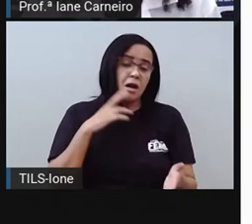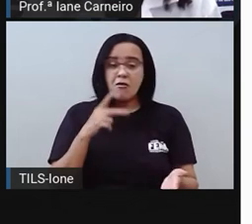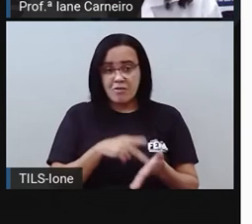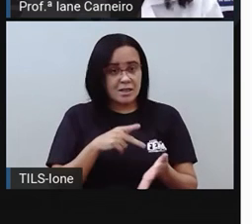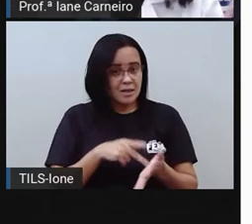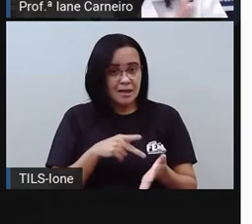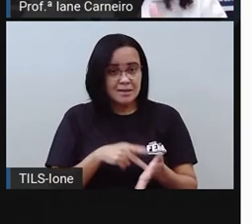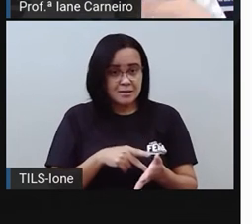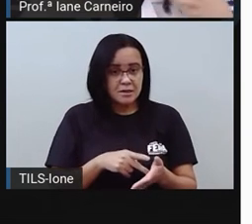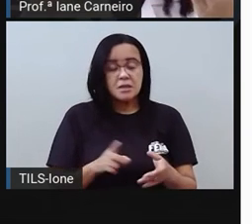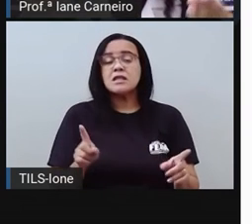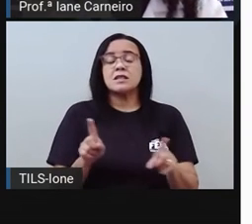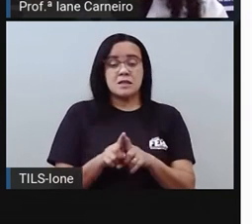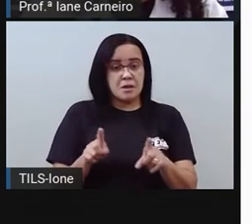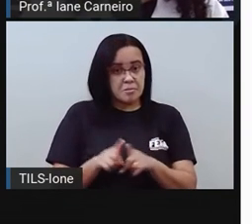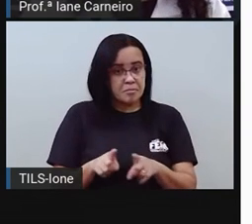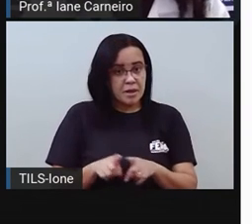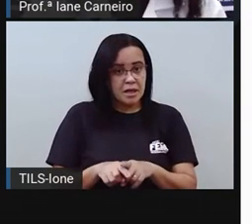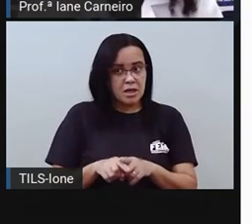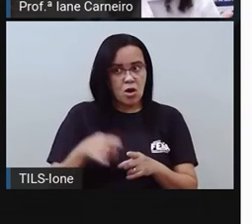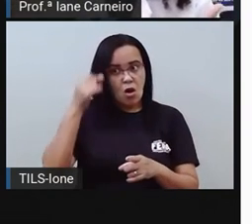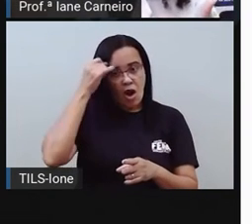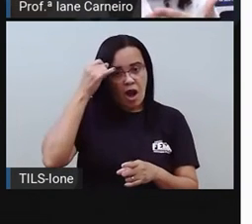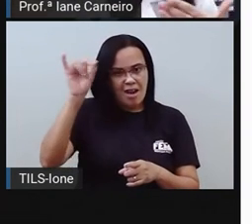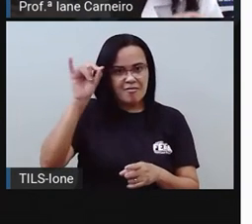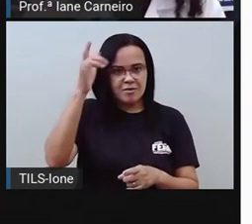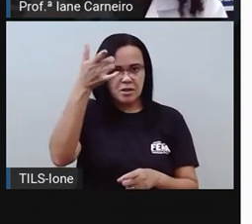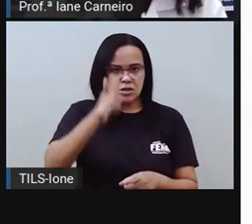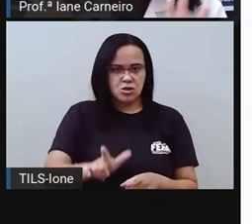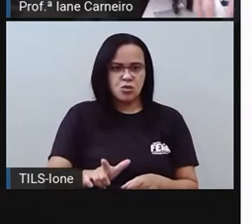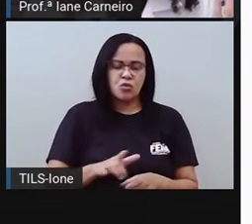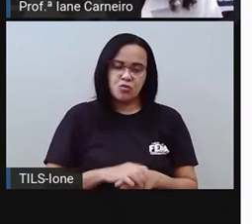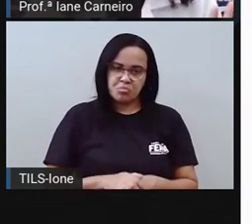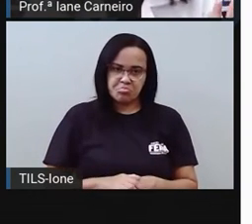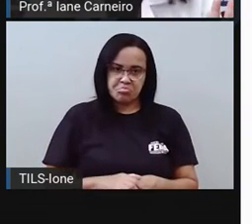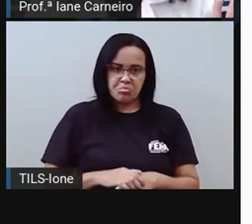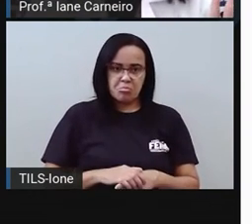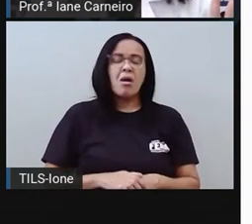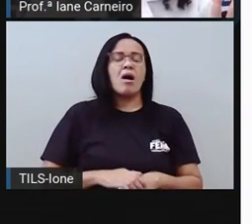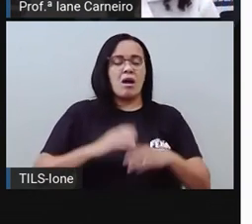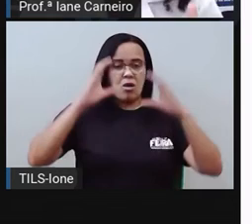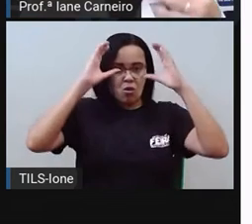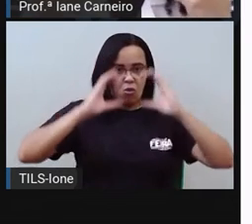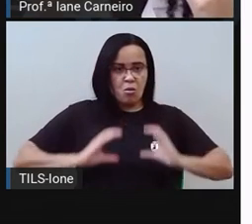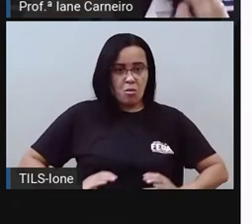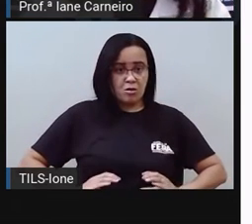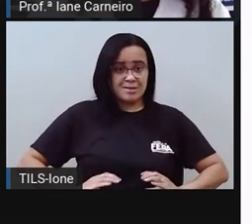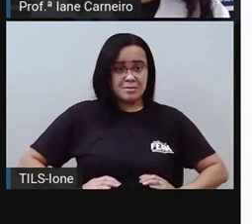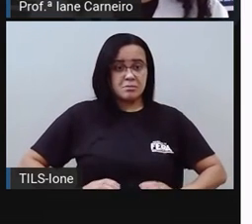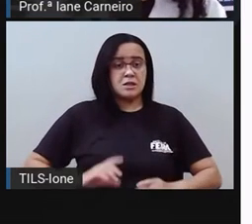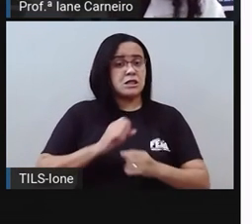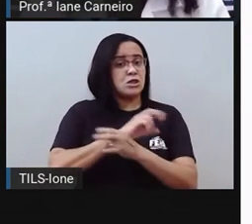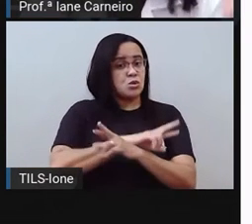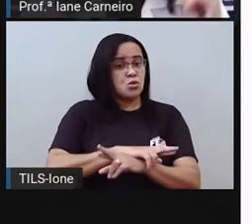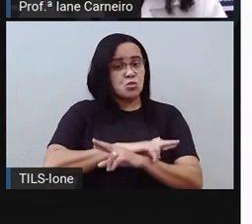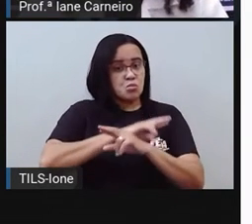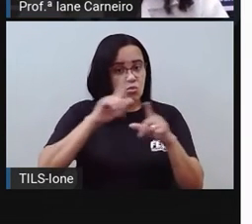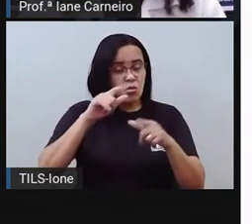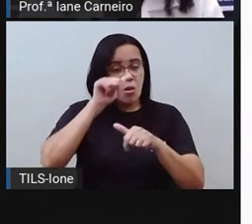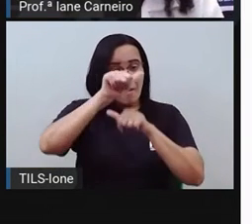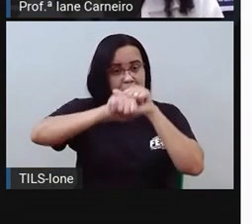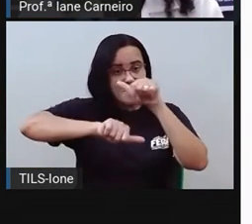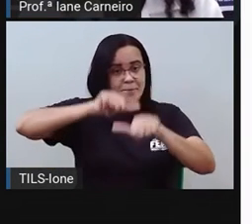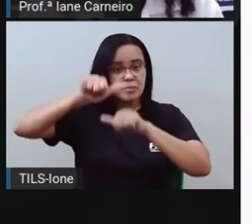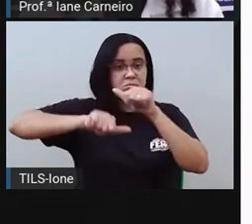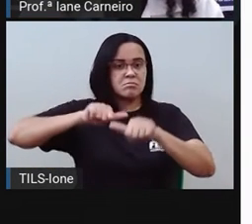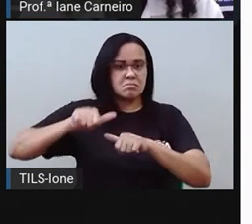novo aquilo, né? A gente busca mudar aquele comportamento e não repetir o erro, né? A gente vai entender se a pessoa